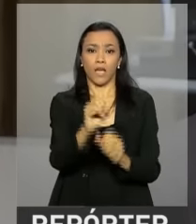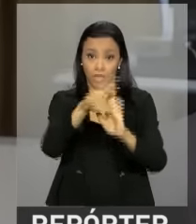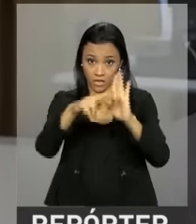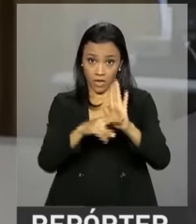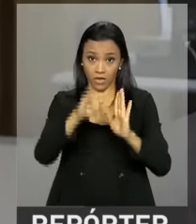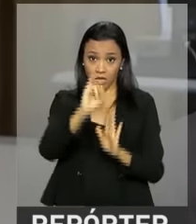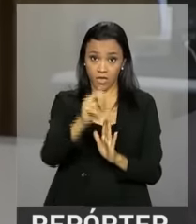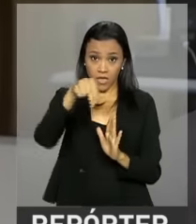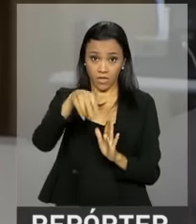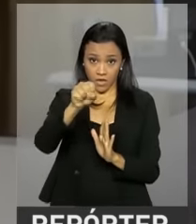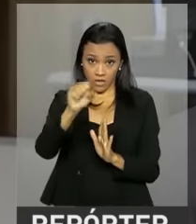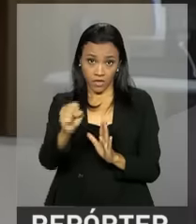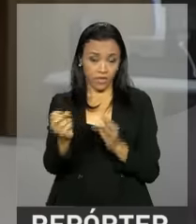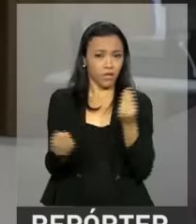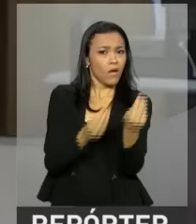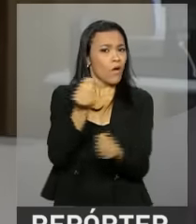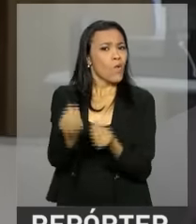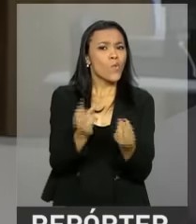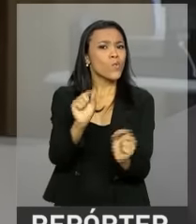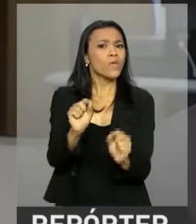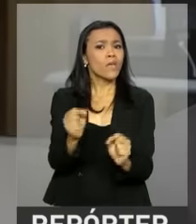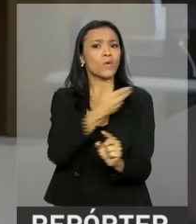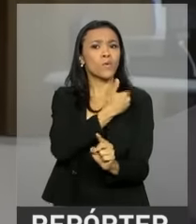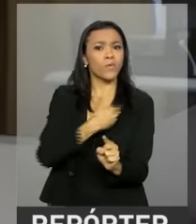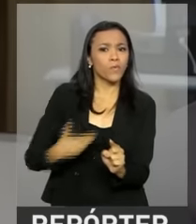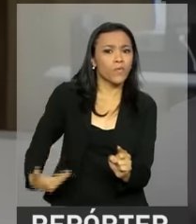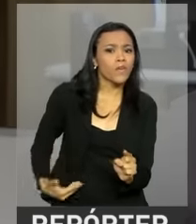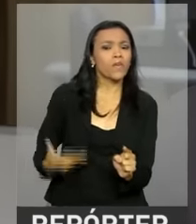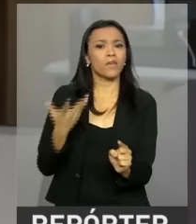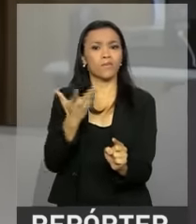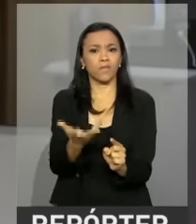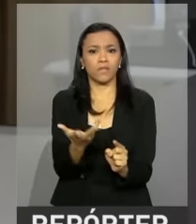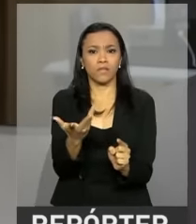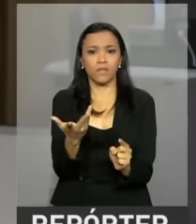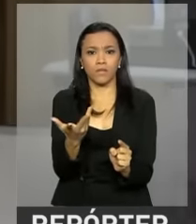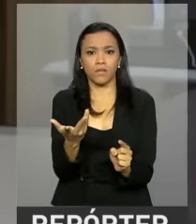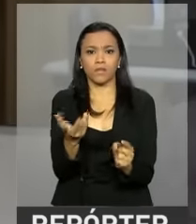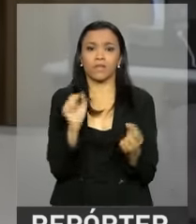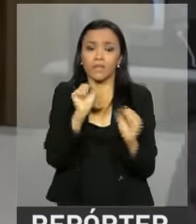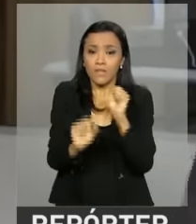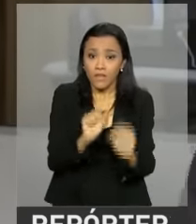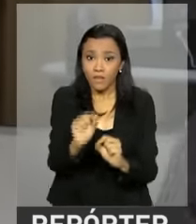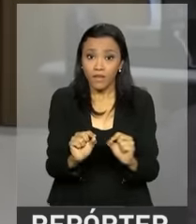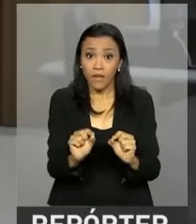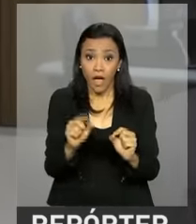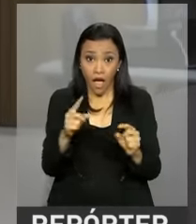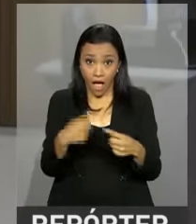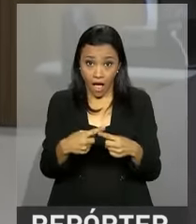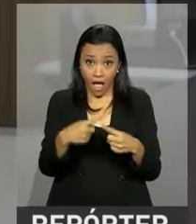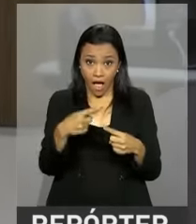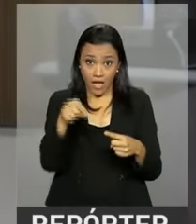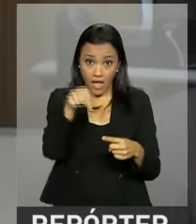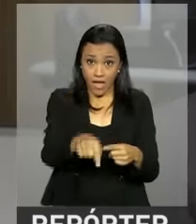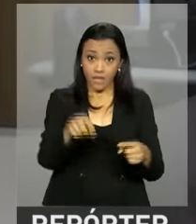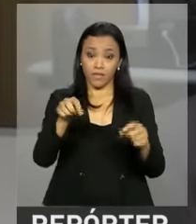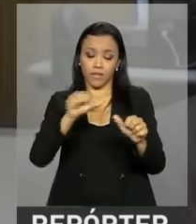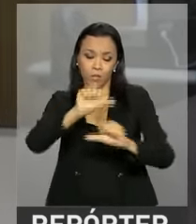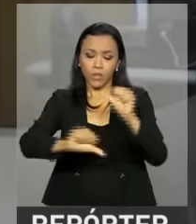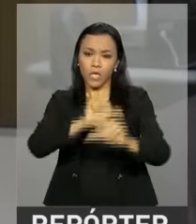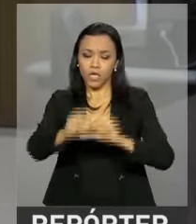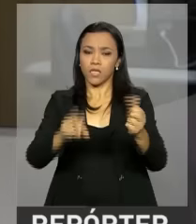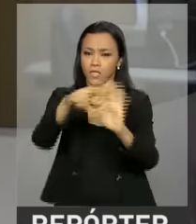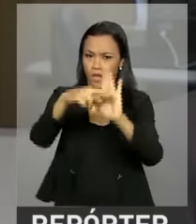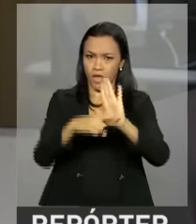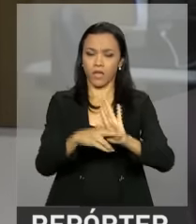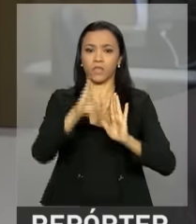também a reforma trabalhista o que o governo federal entende pela reforma trabalhista a reforma trabalhista que eu